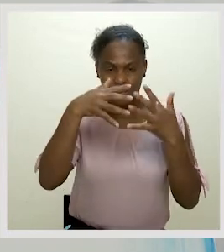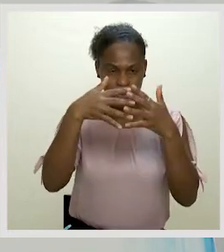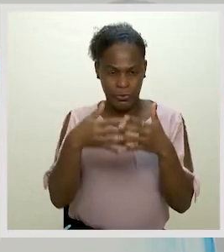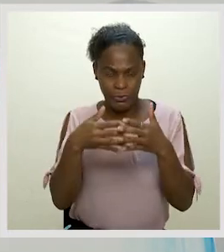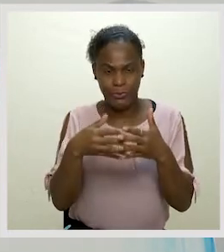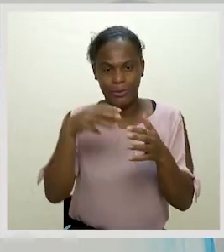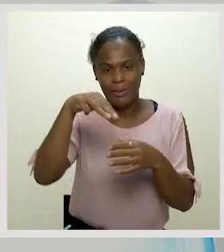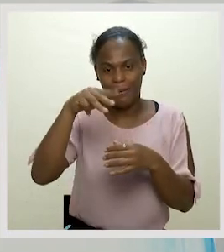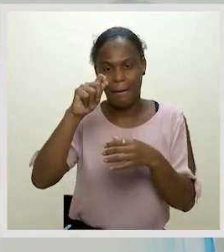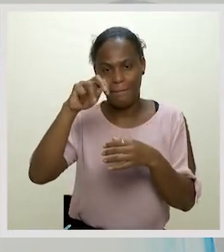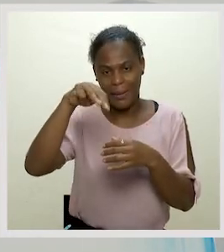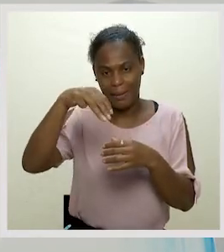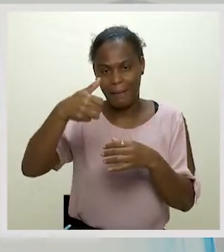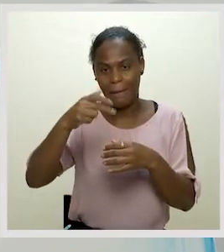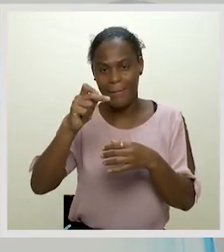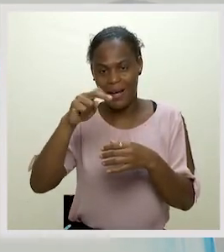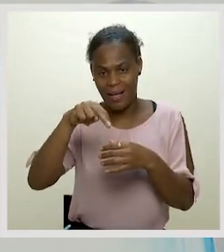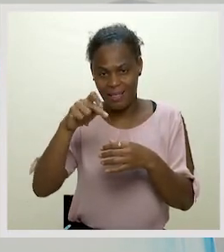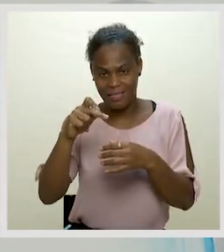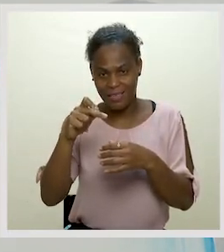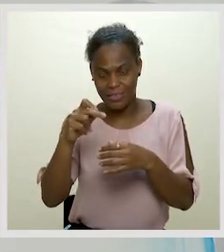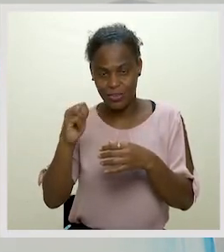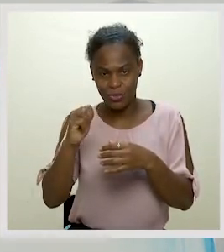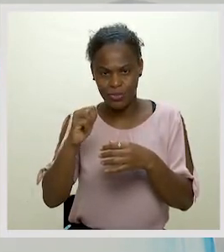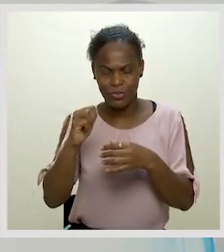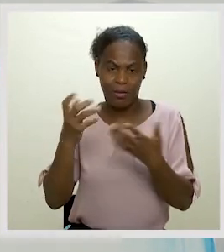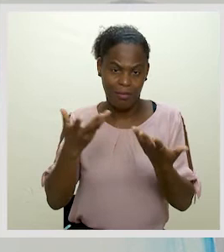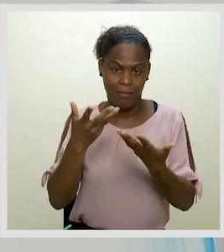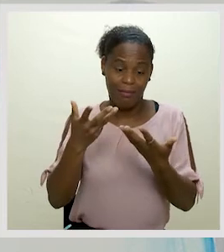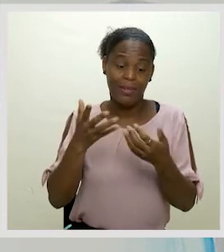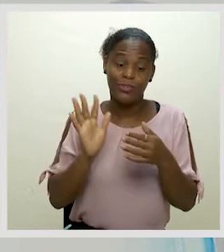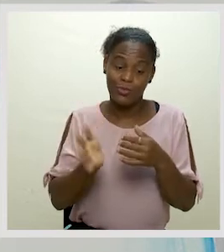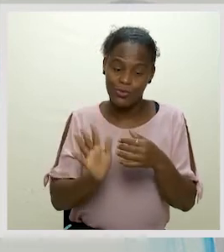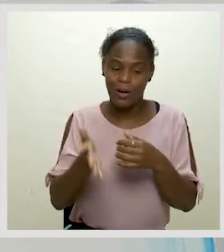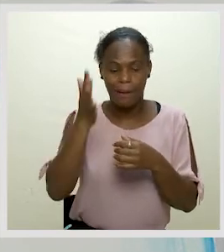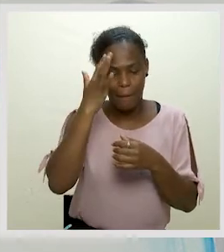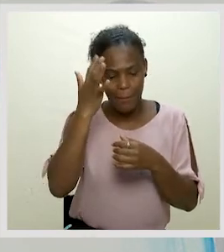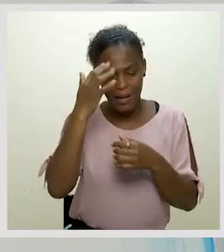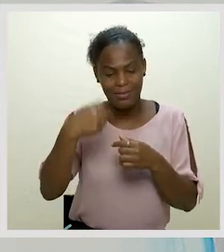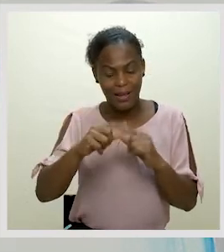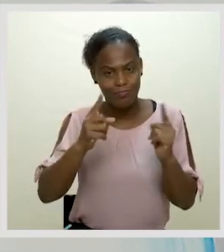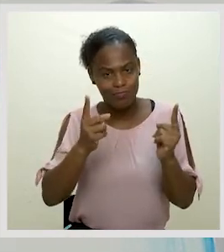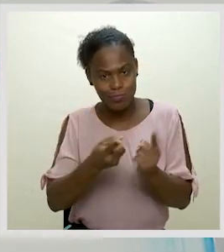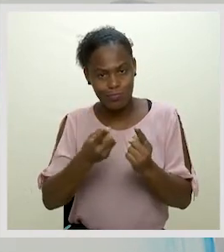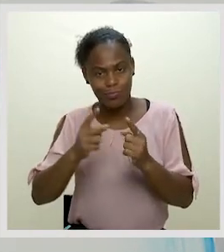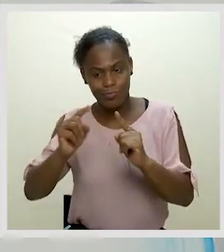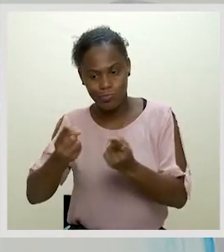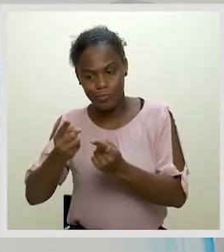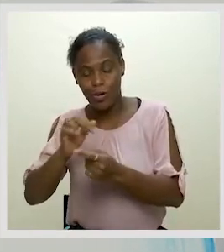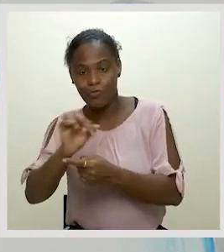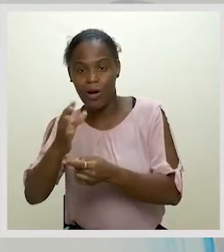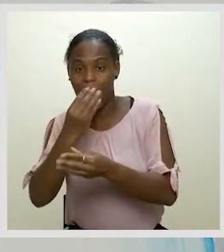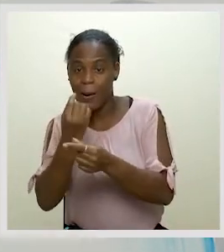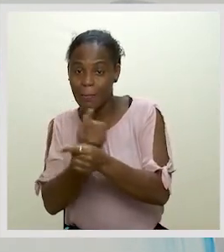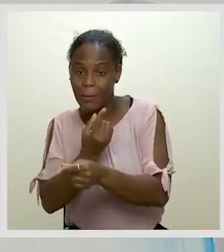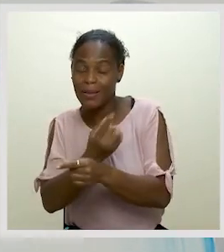Tendo essas estruturas membranares, já eram capazes de sintetizar os seus